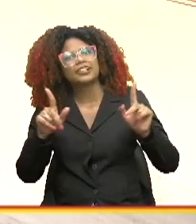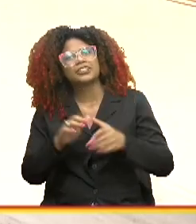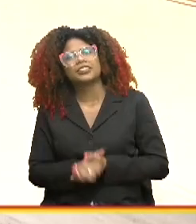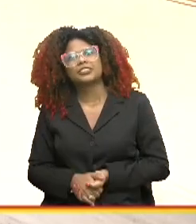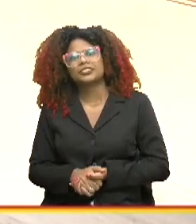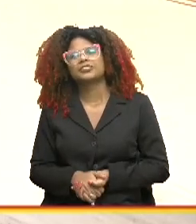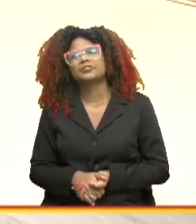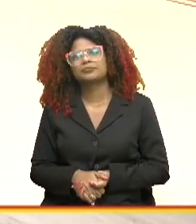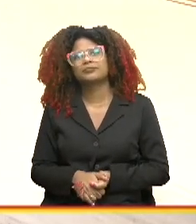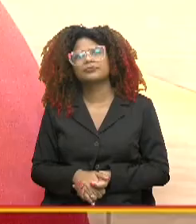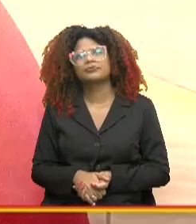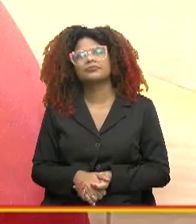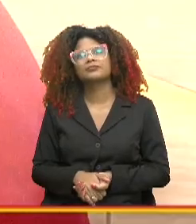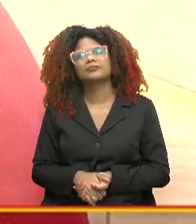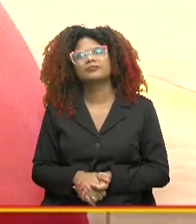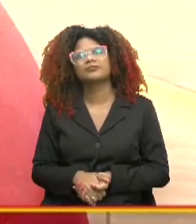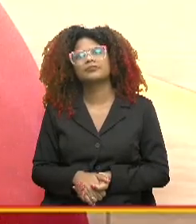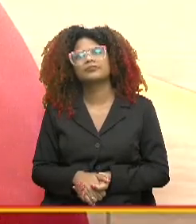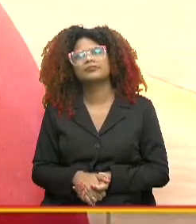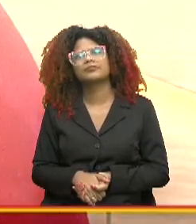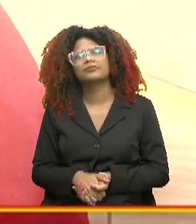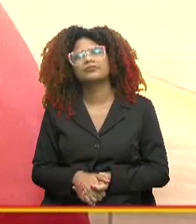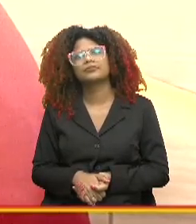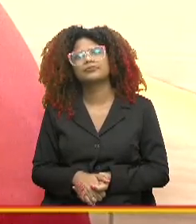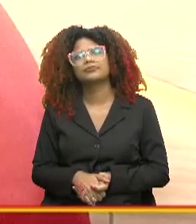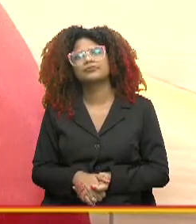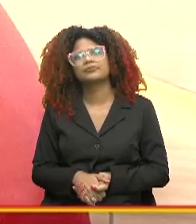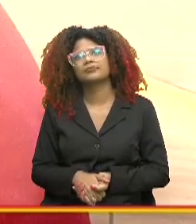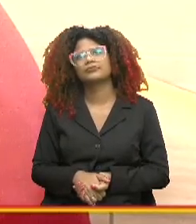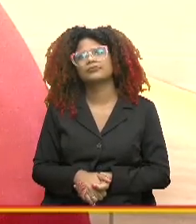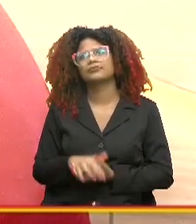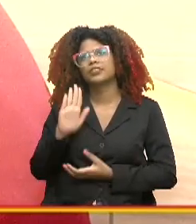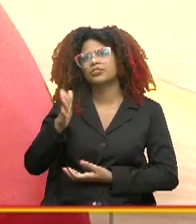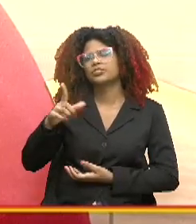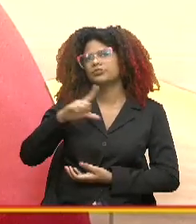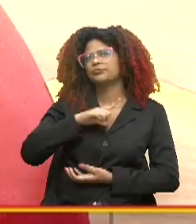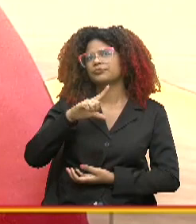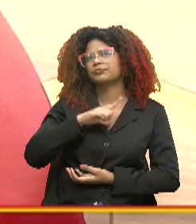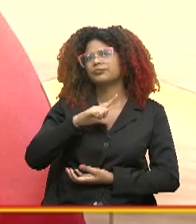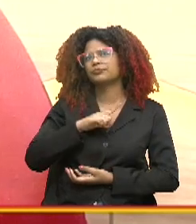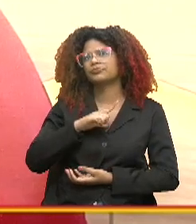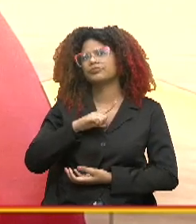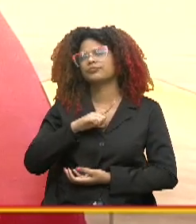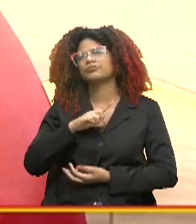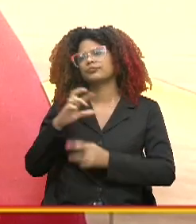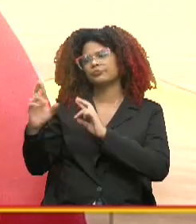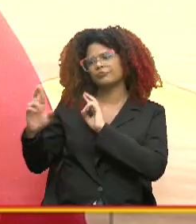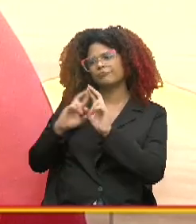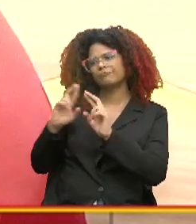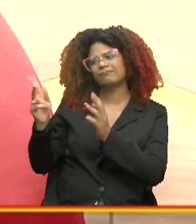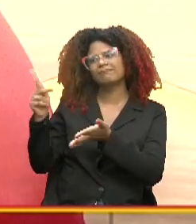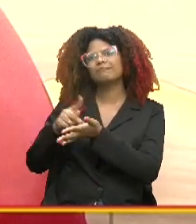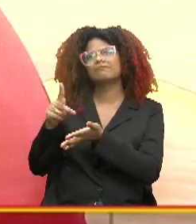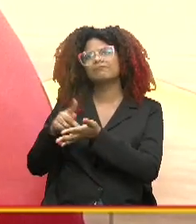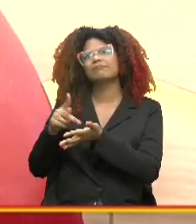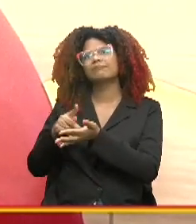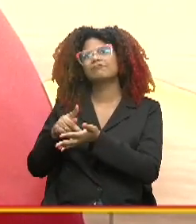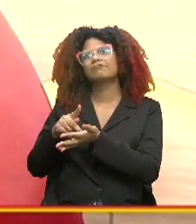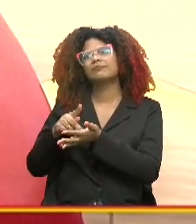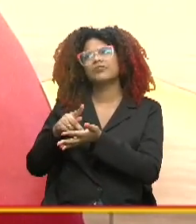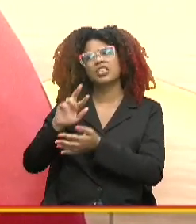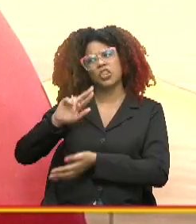é um pouco diferente do Peterson né então eu já tinha uma relação na verdade não